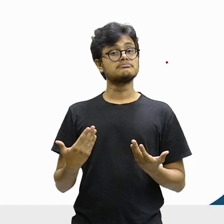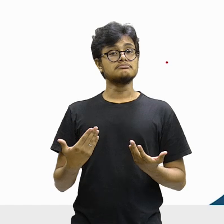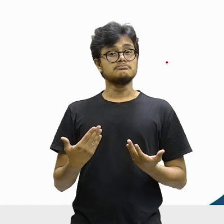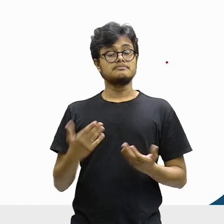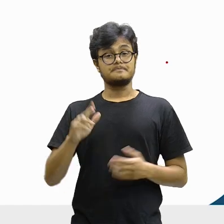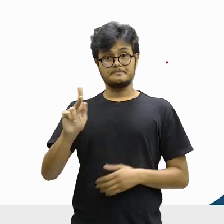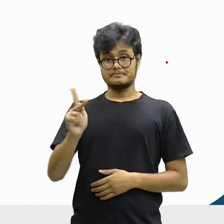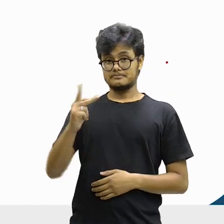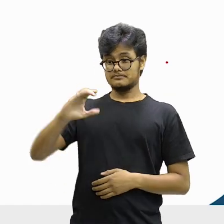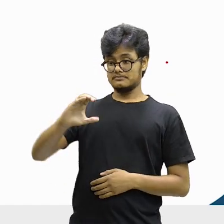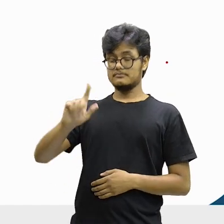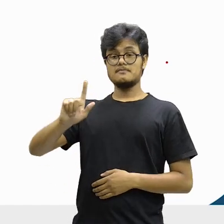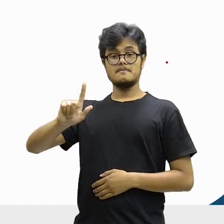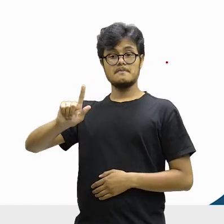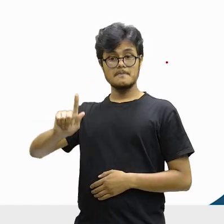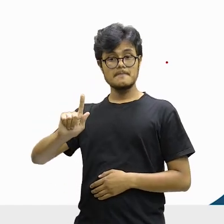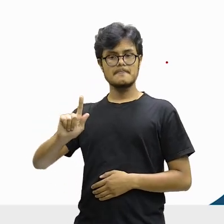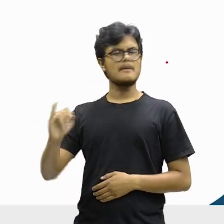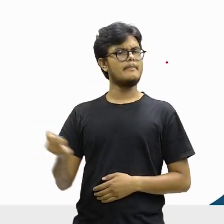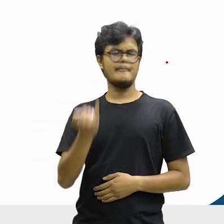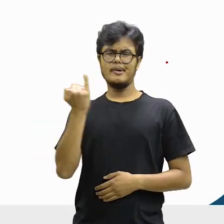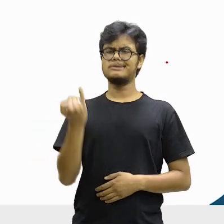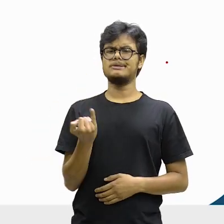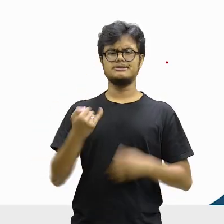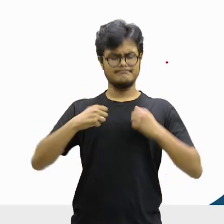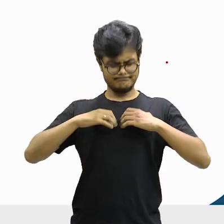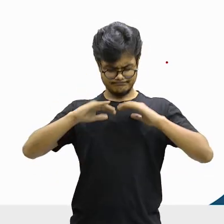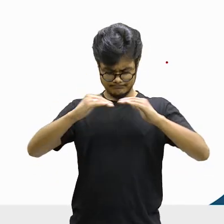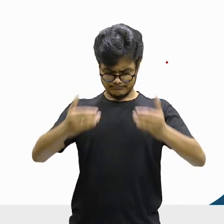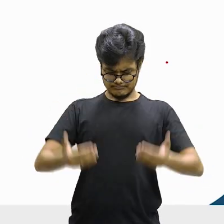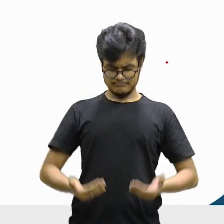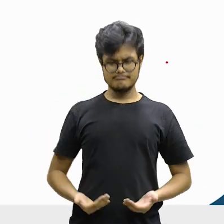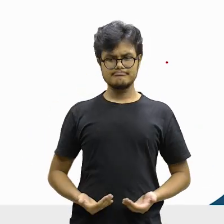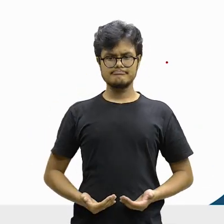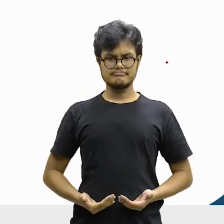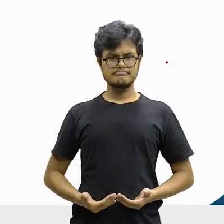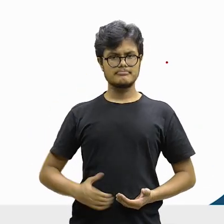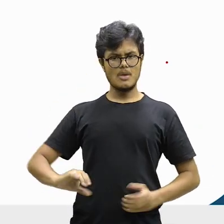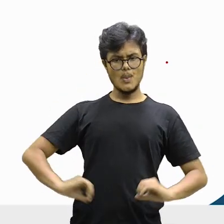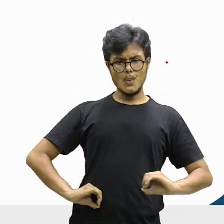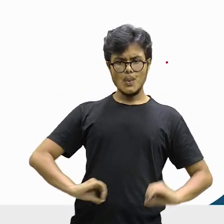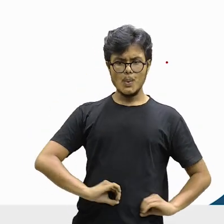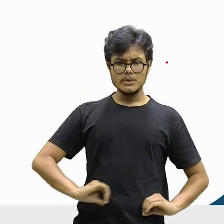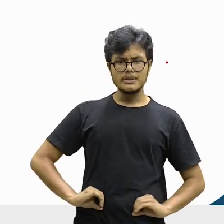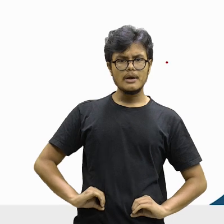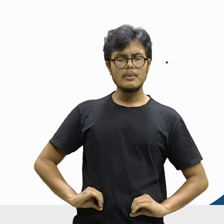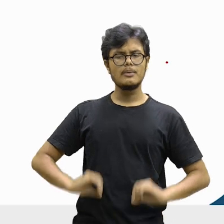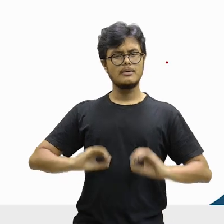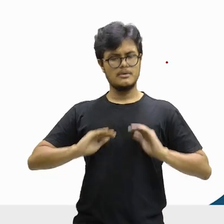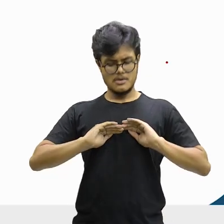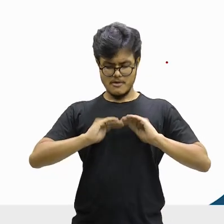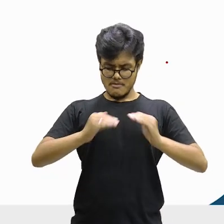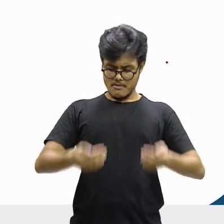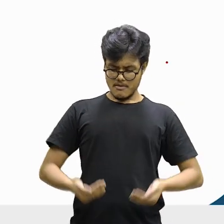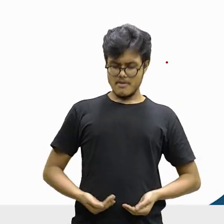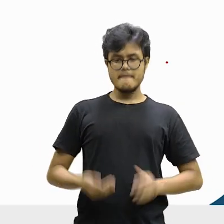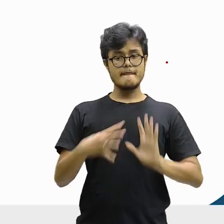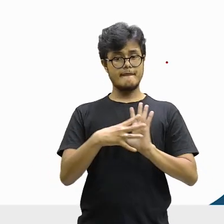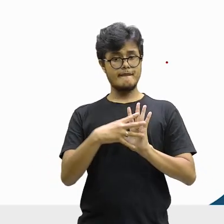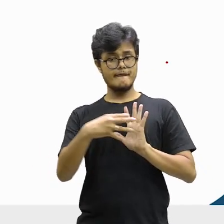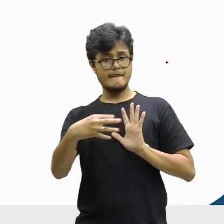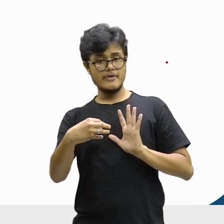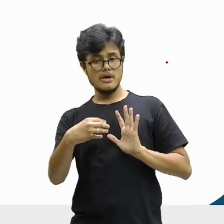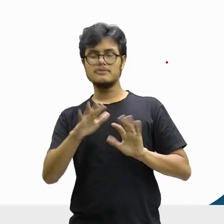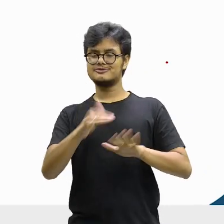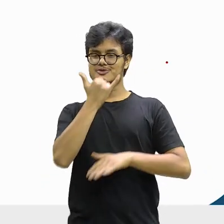extremamente importante para agir no útero, ajudar a formação mais ainda do endométrio, para que possa assim